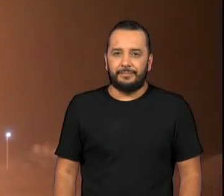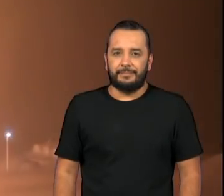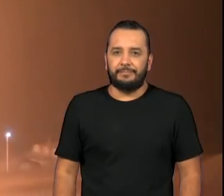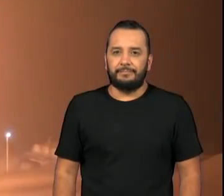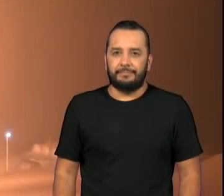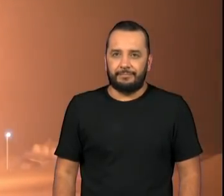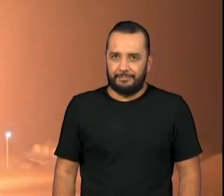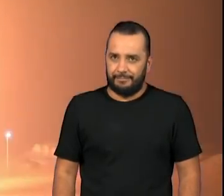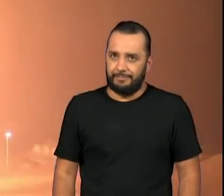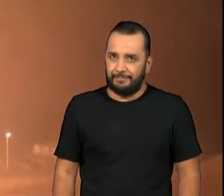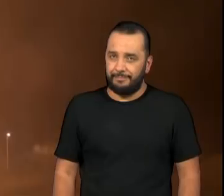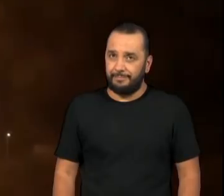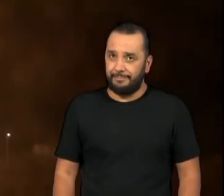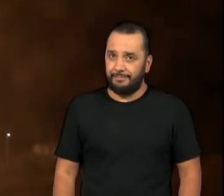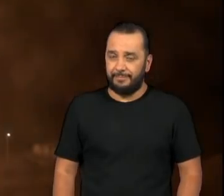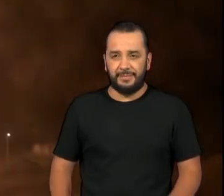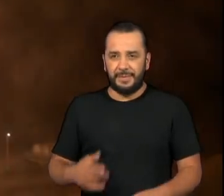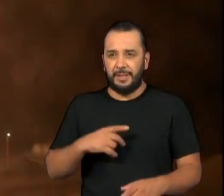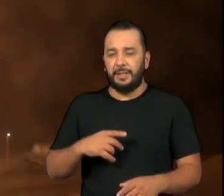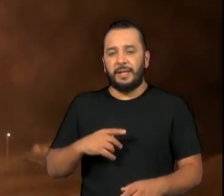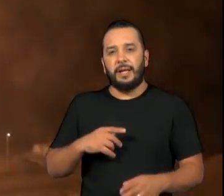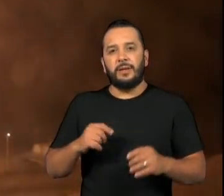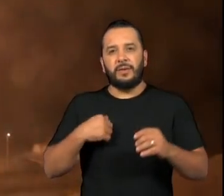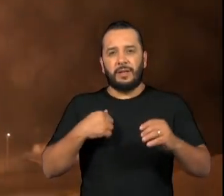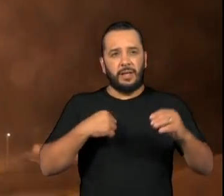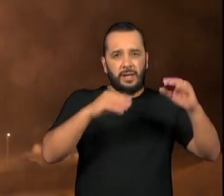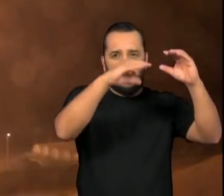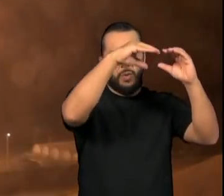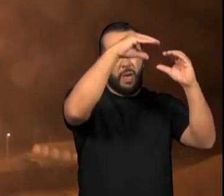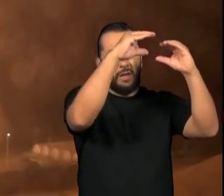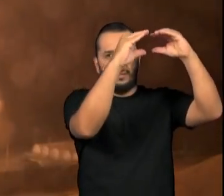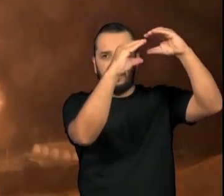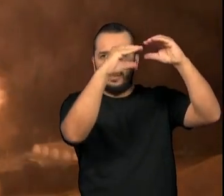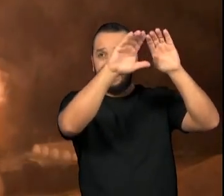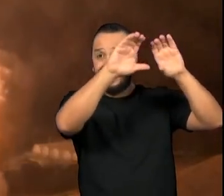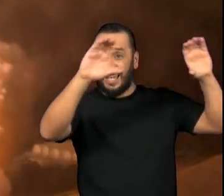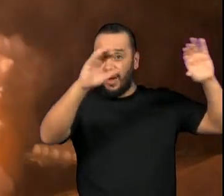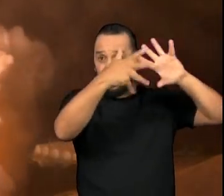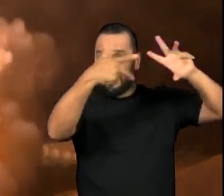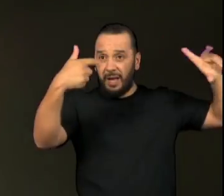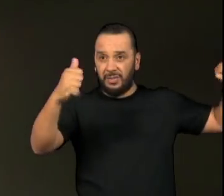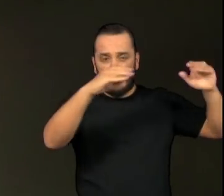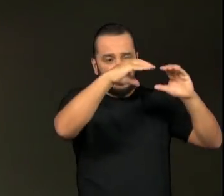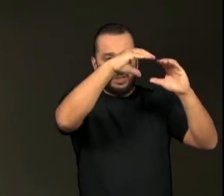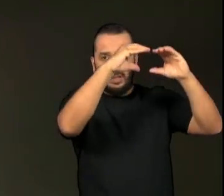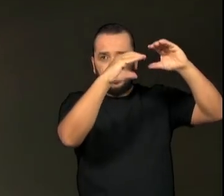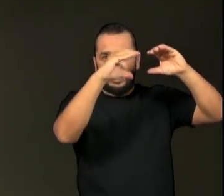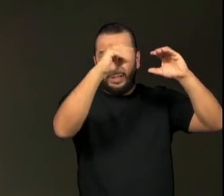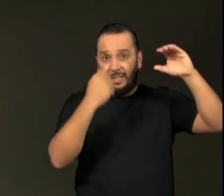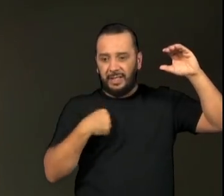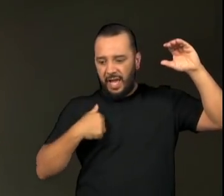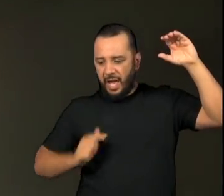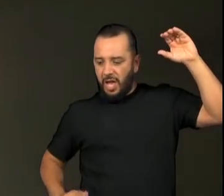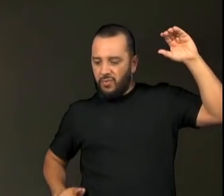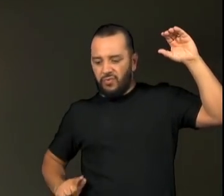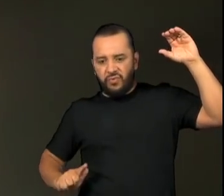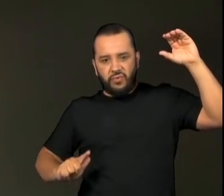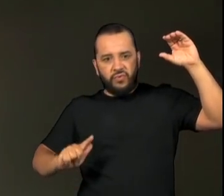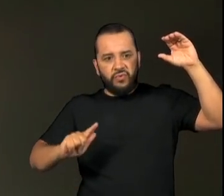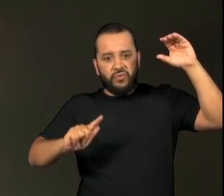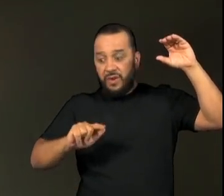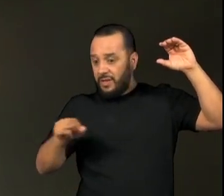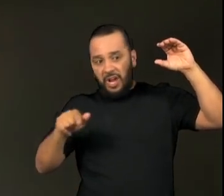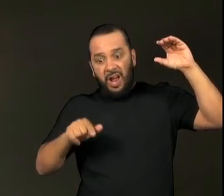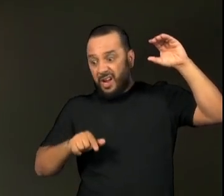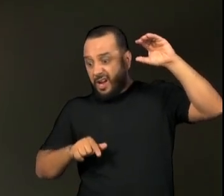A NASA lança a sonda experimental para atingir asteroide. A missão é um teste para evitar eventual futura